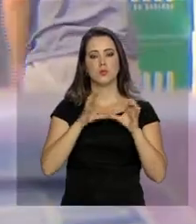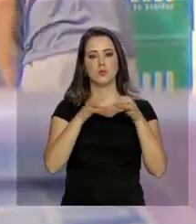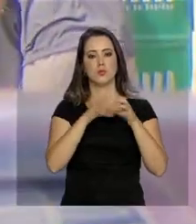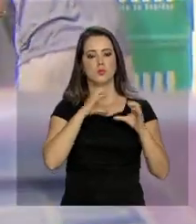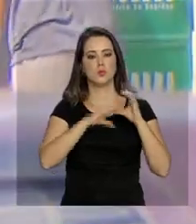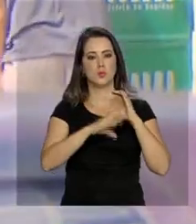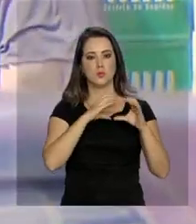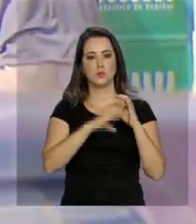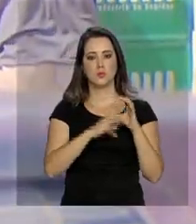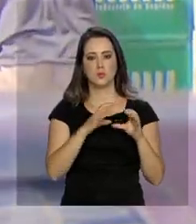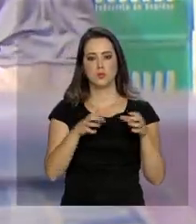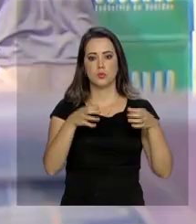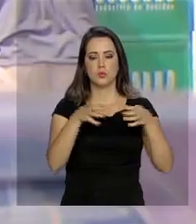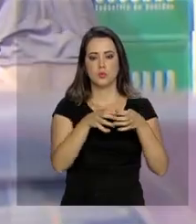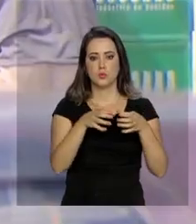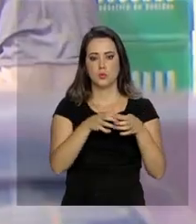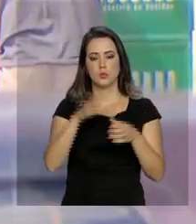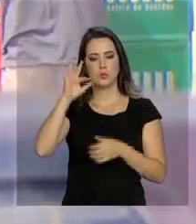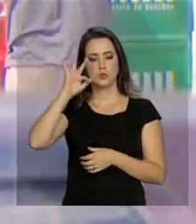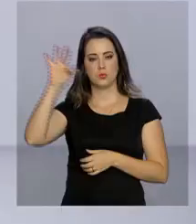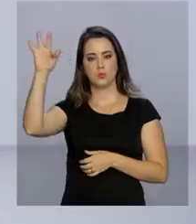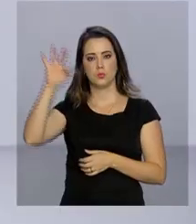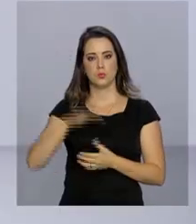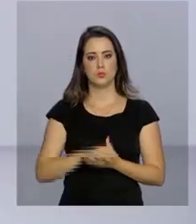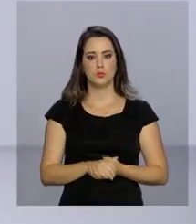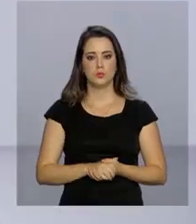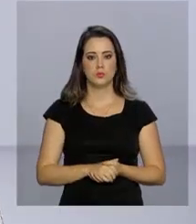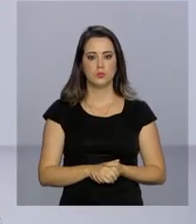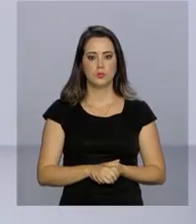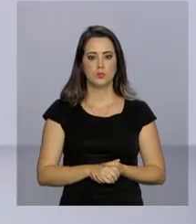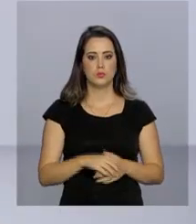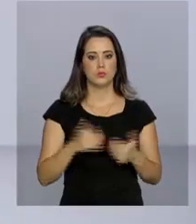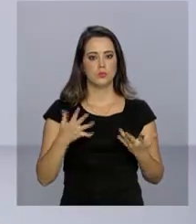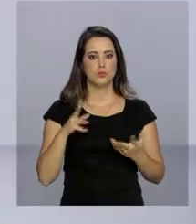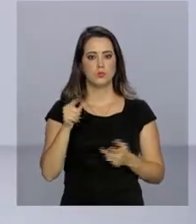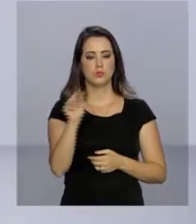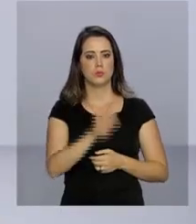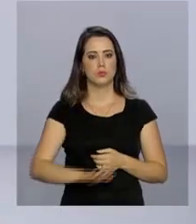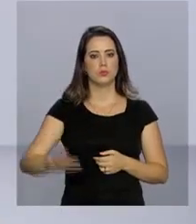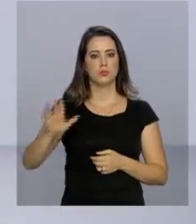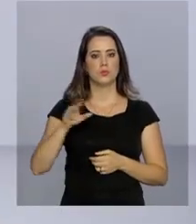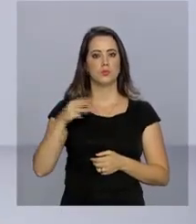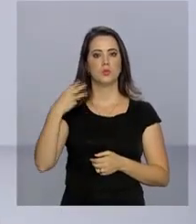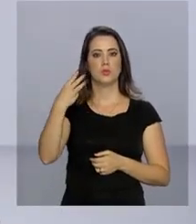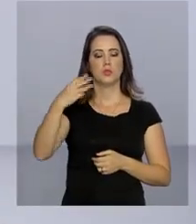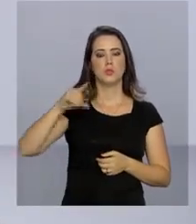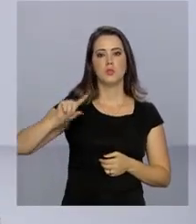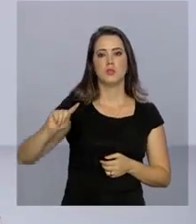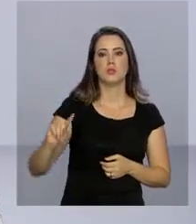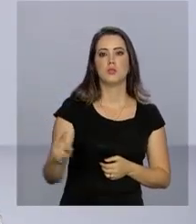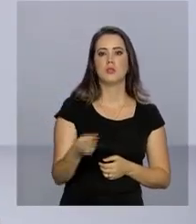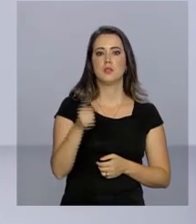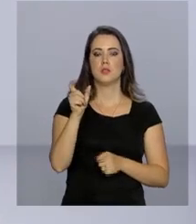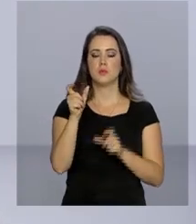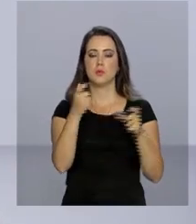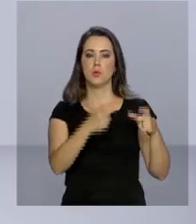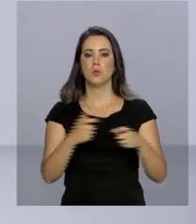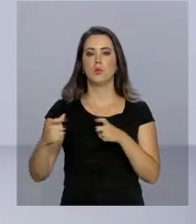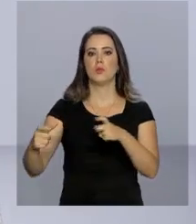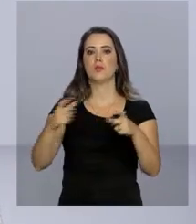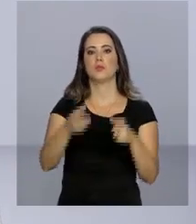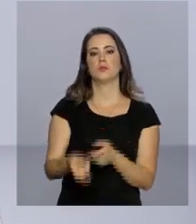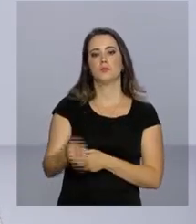comunicação do gabinete de intervenção federal em todo o brasil existem mais de 3.300 pontos de